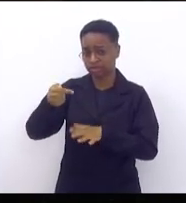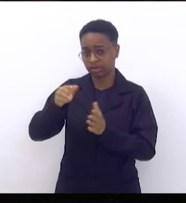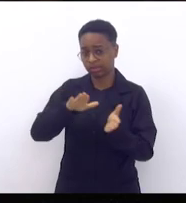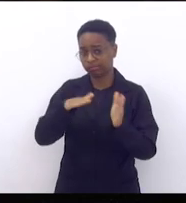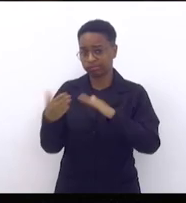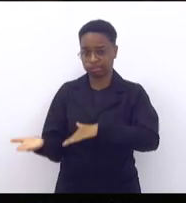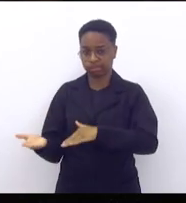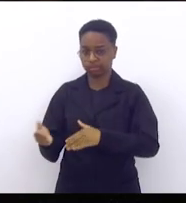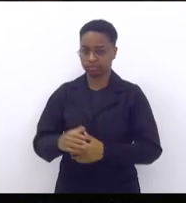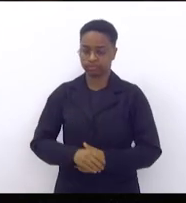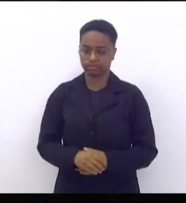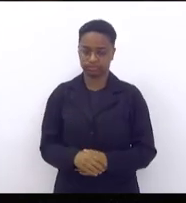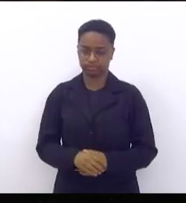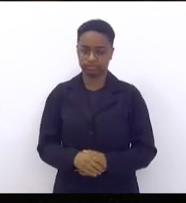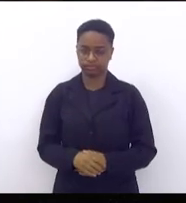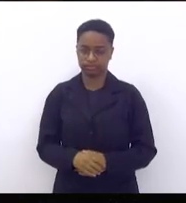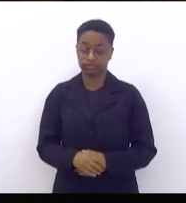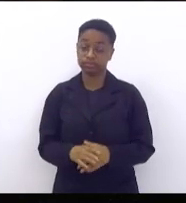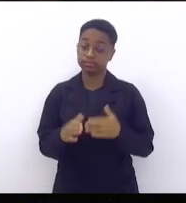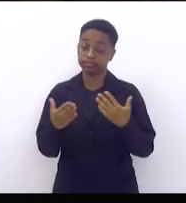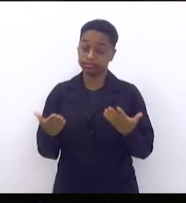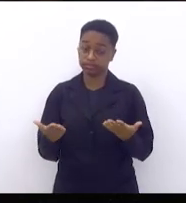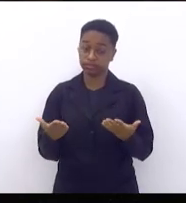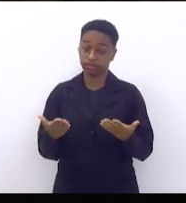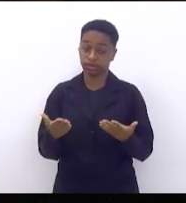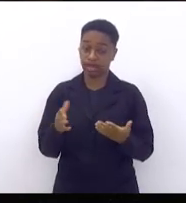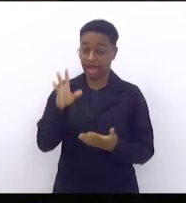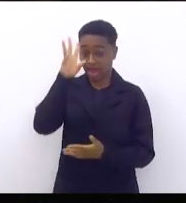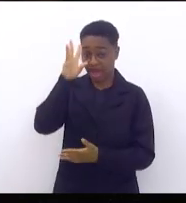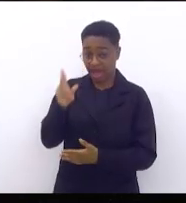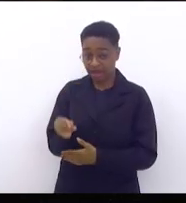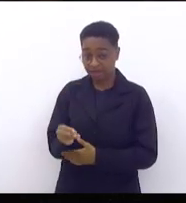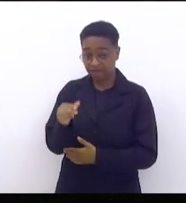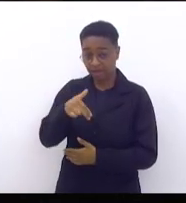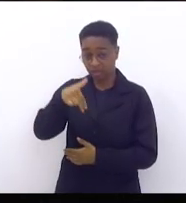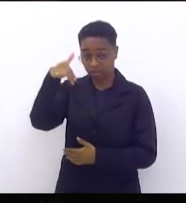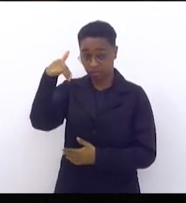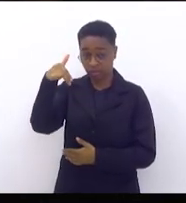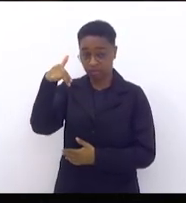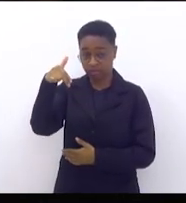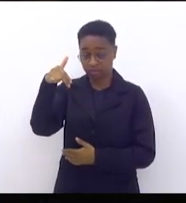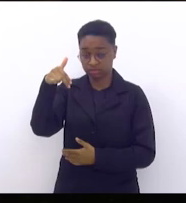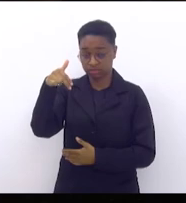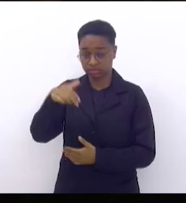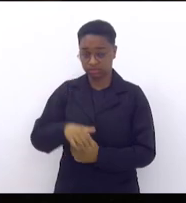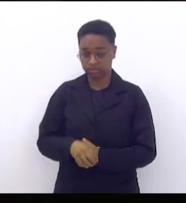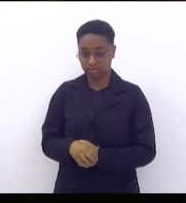chão. Está ali no norte da África. Mas no norte da África,